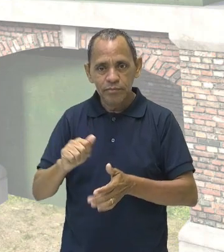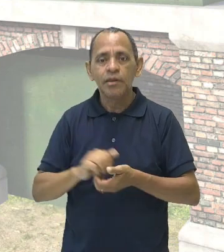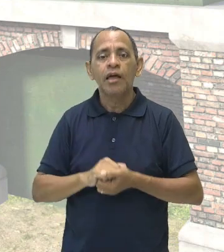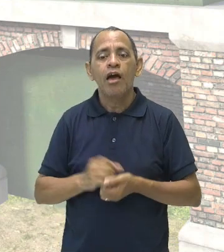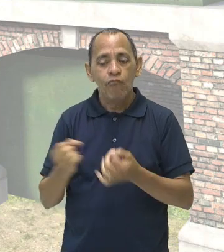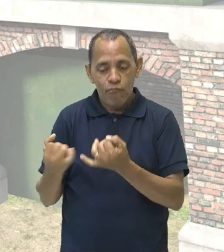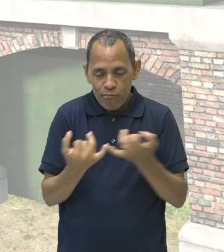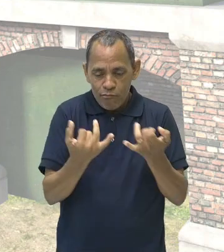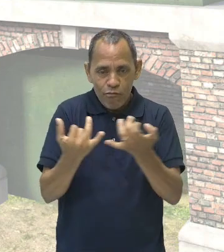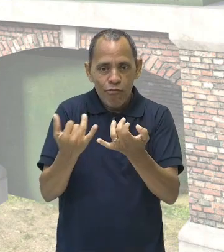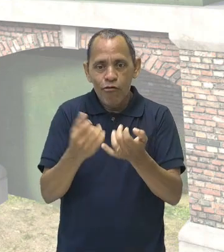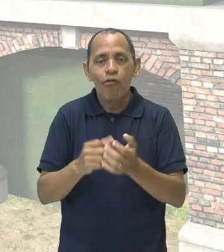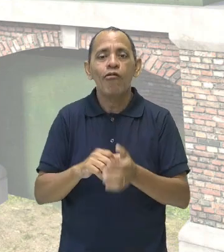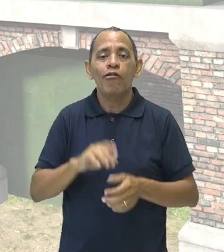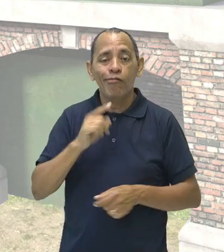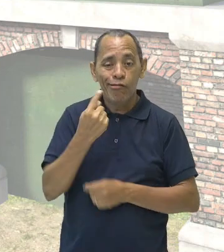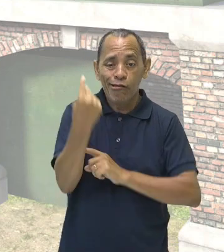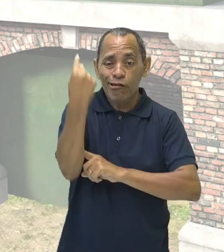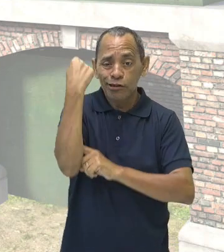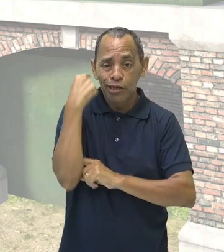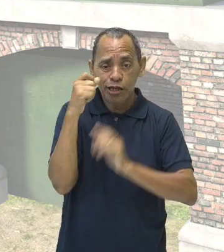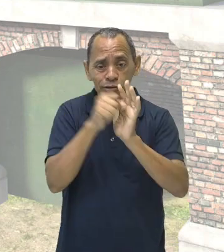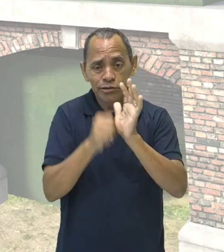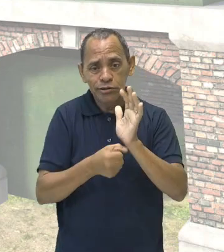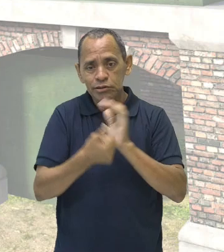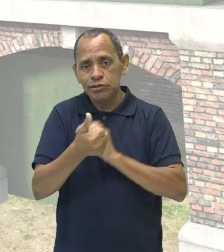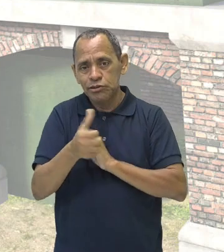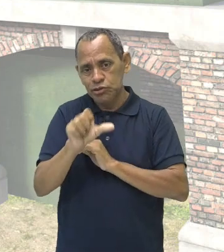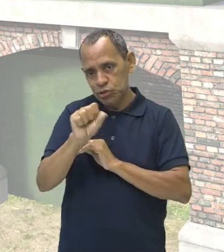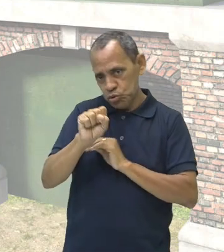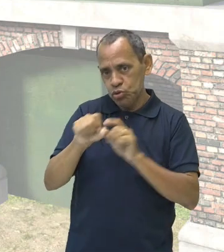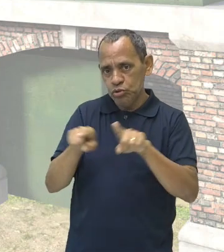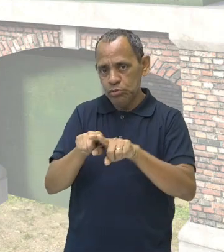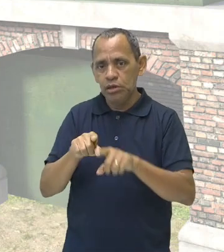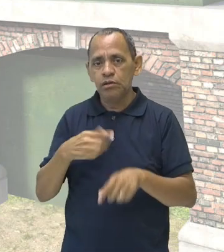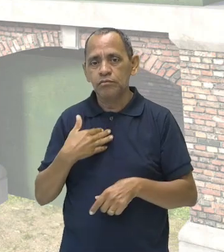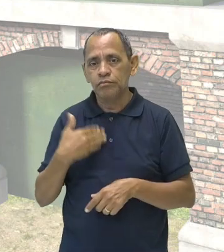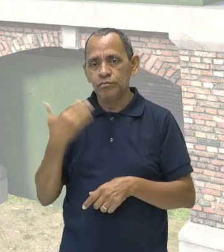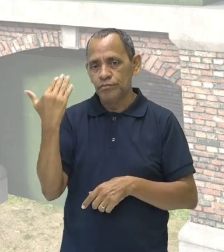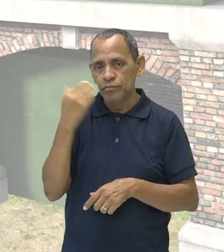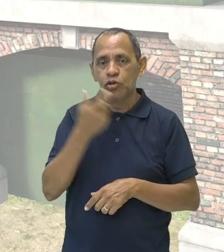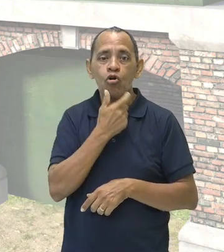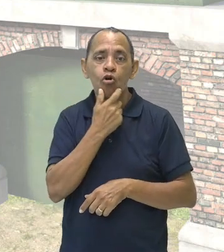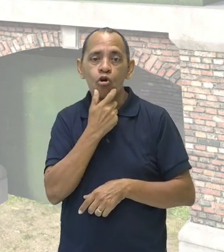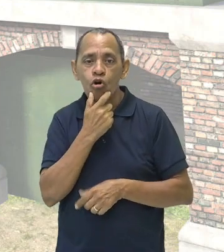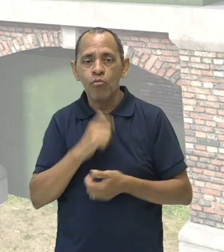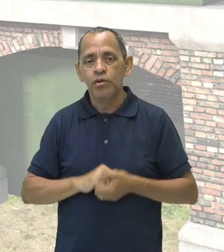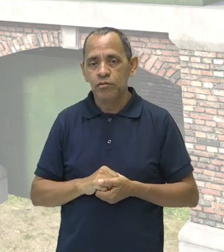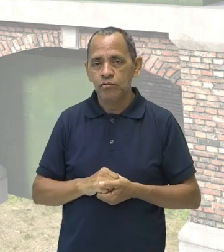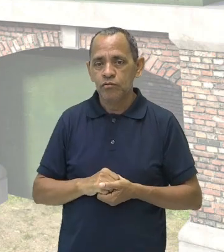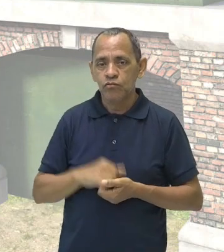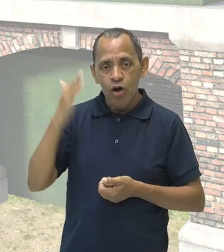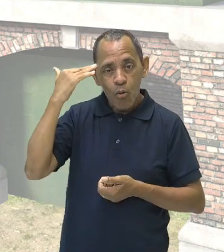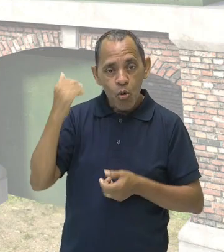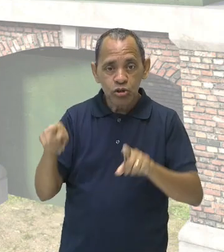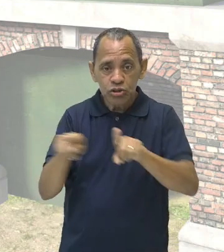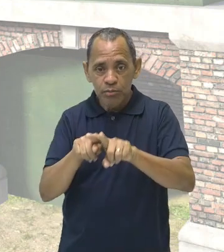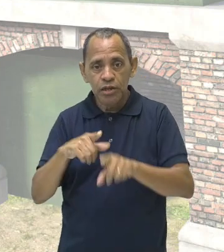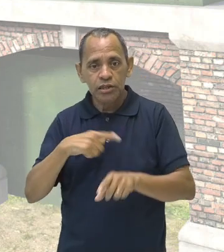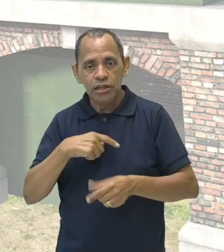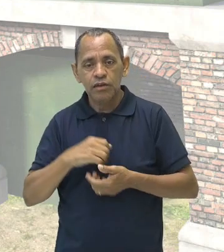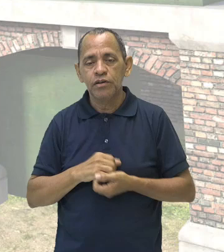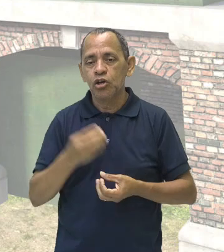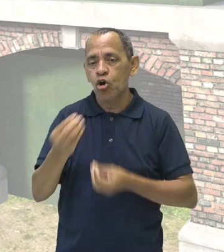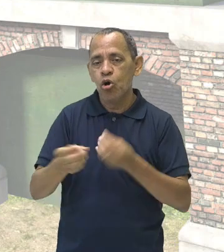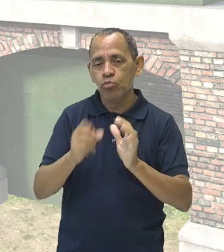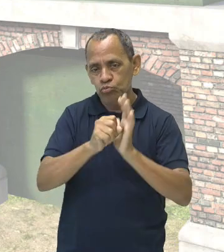século XVIII. E nós estamos aqui diante de James Watt, temos aqui uma máquina a vapor, No